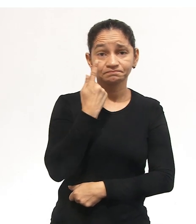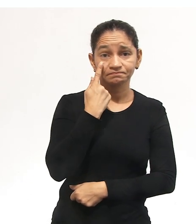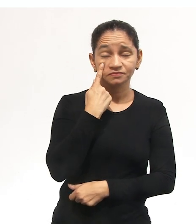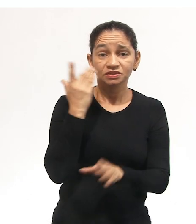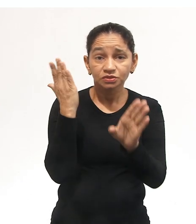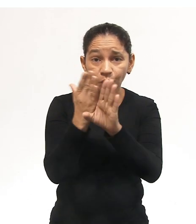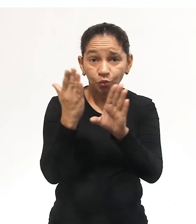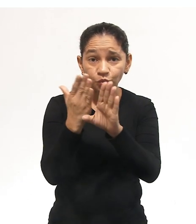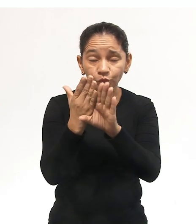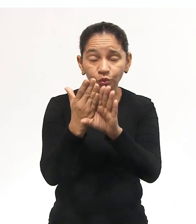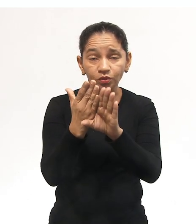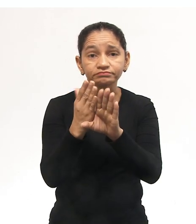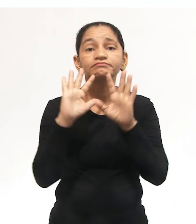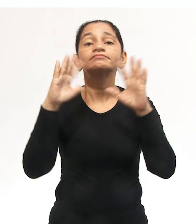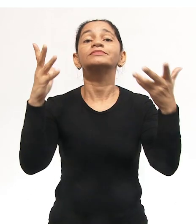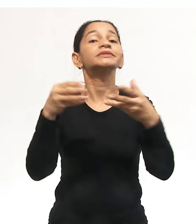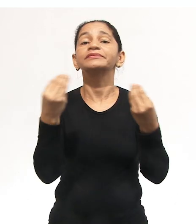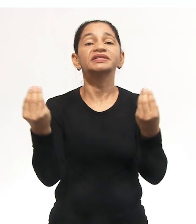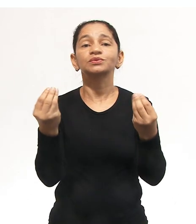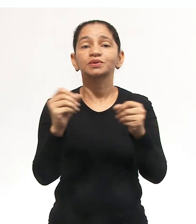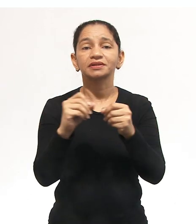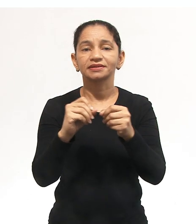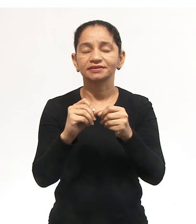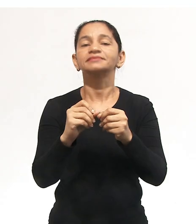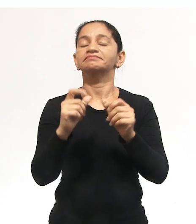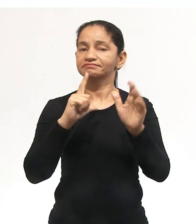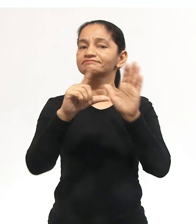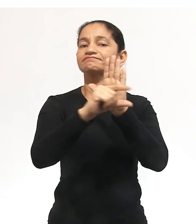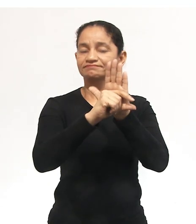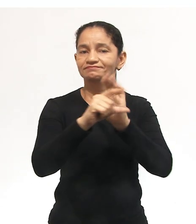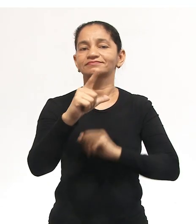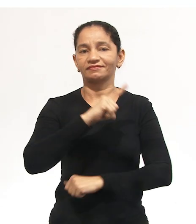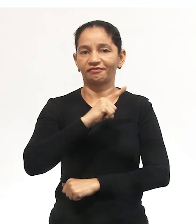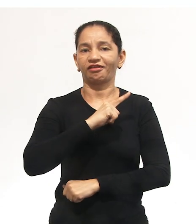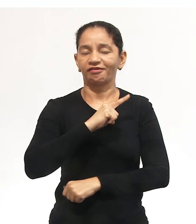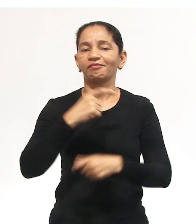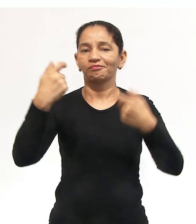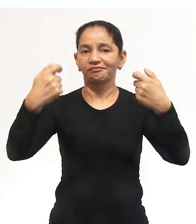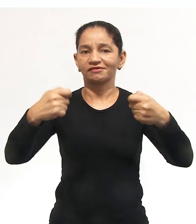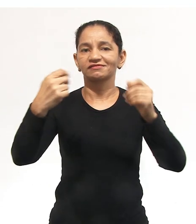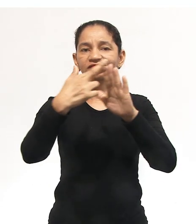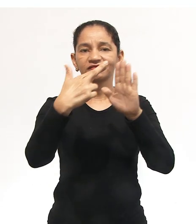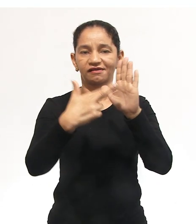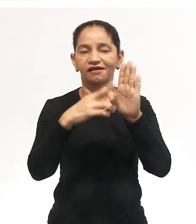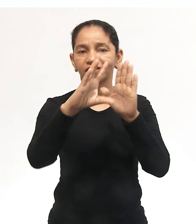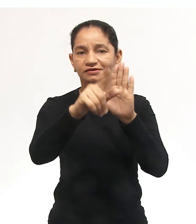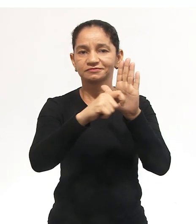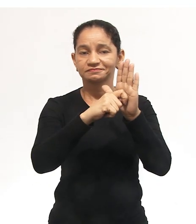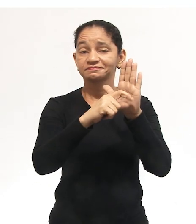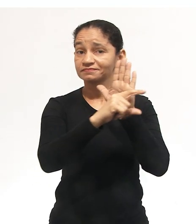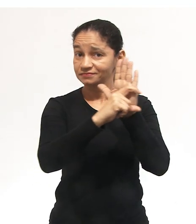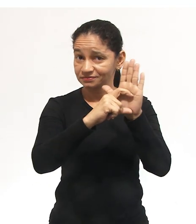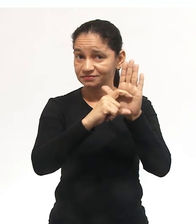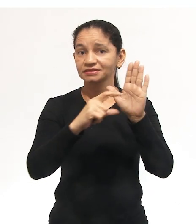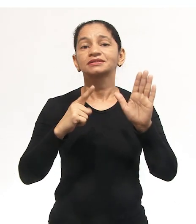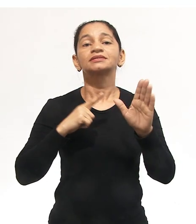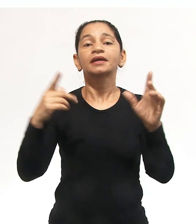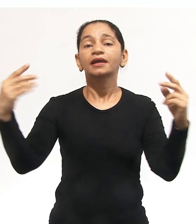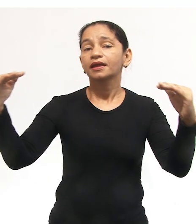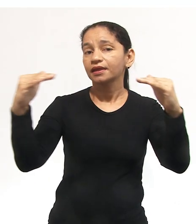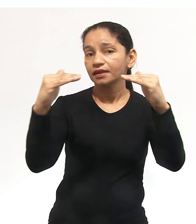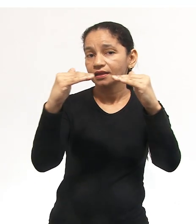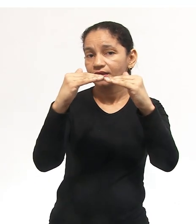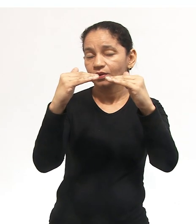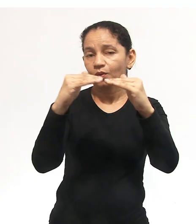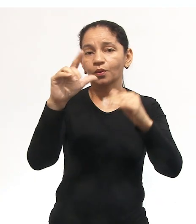concretizem. Características principais da Lei Orçamentária Anual. Ela deve, então, ser compatível com o